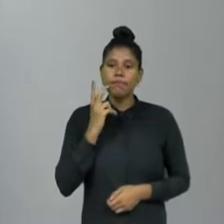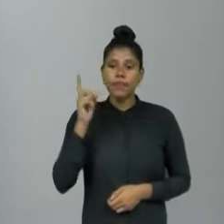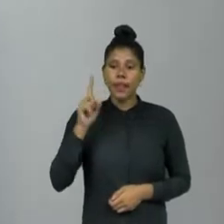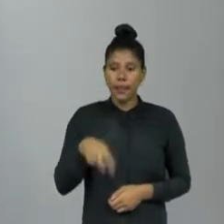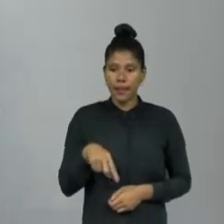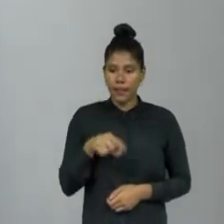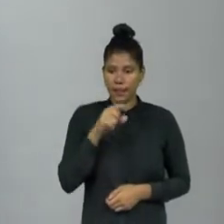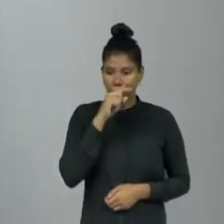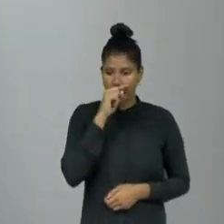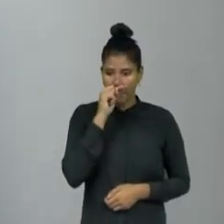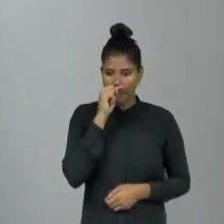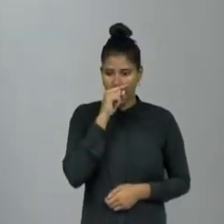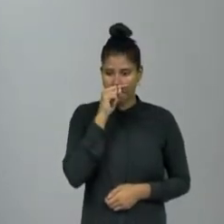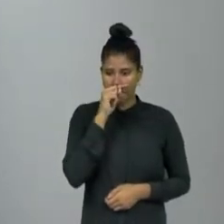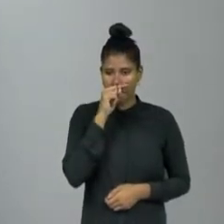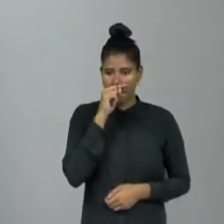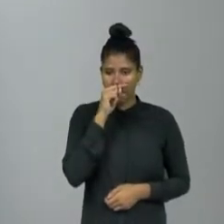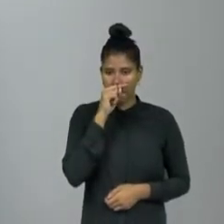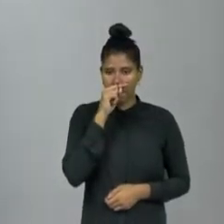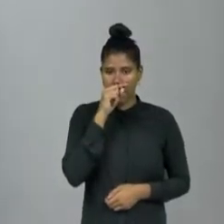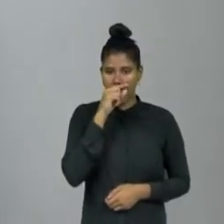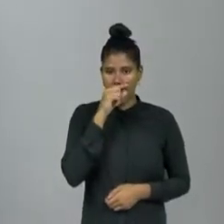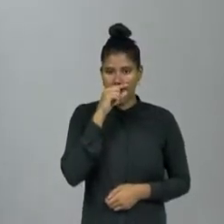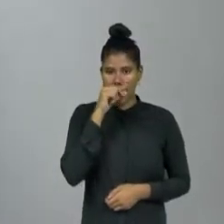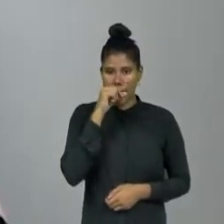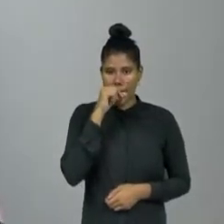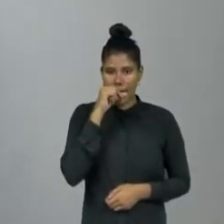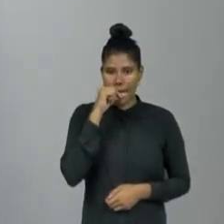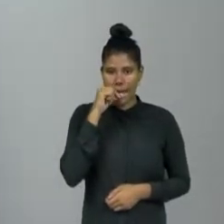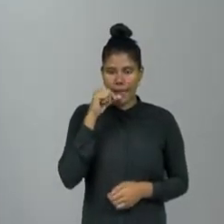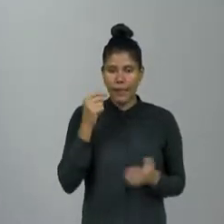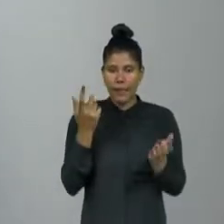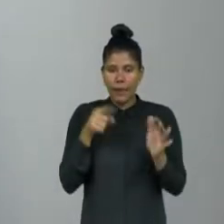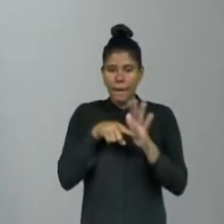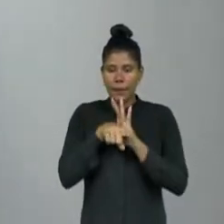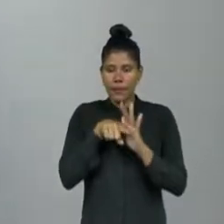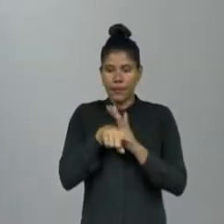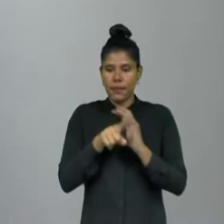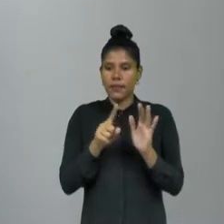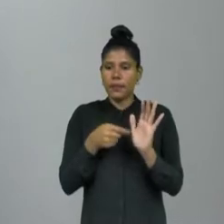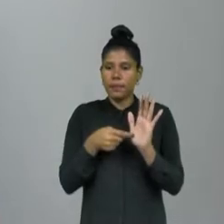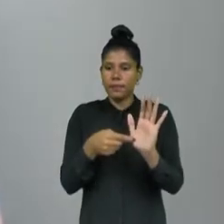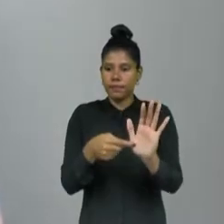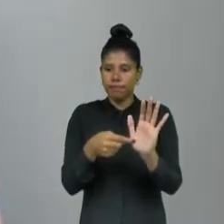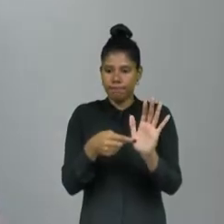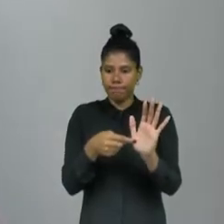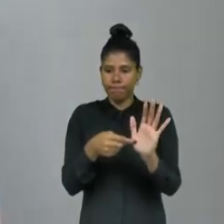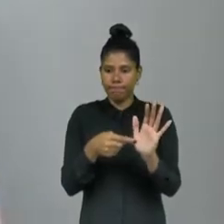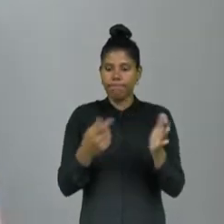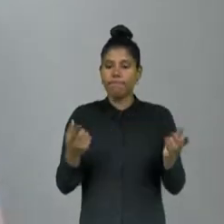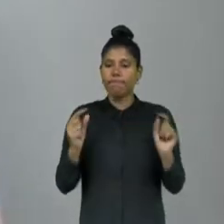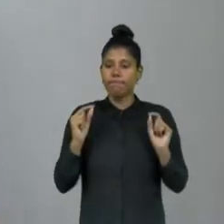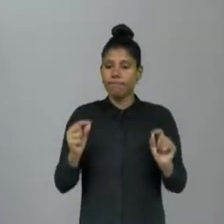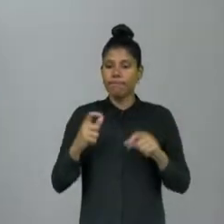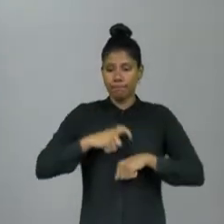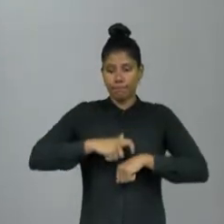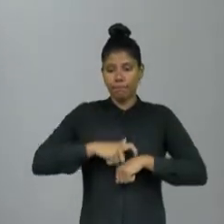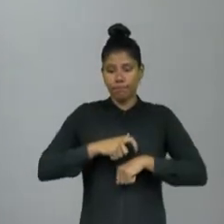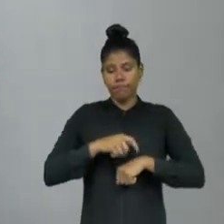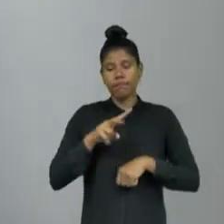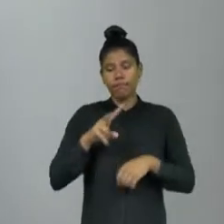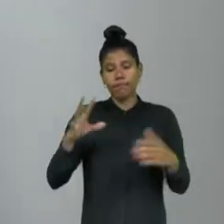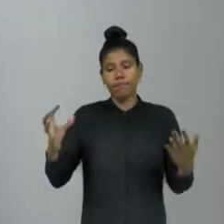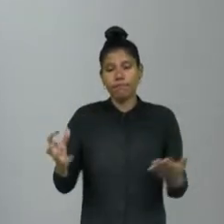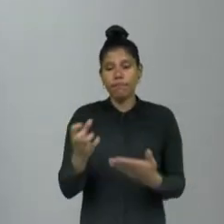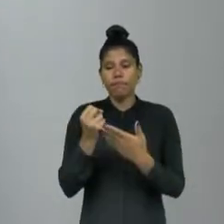dos segmentos da indústria de transformação. Esses dados refletem o movimento de recuperação do setor, principalmente motivado